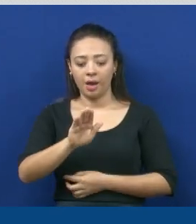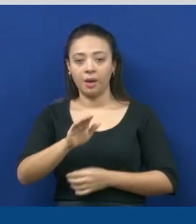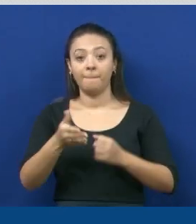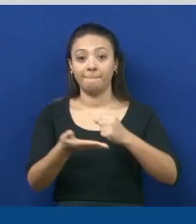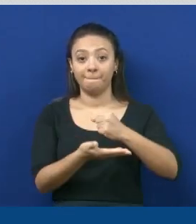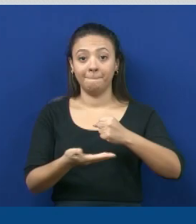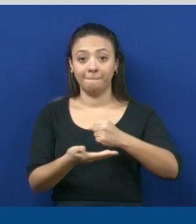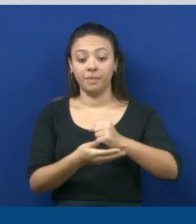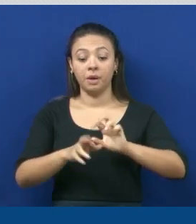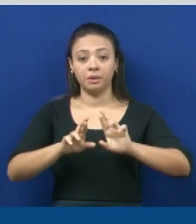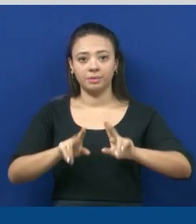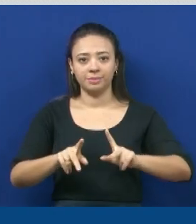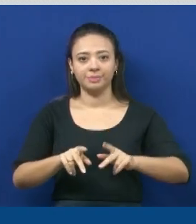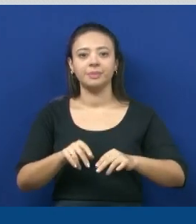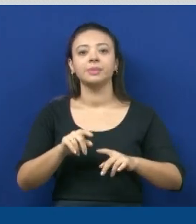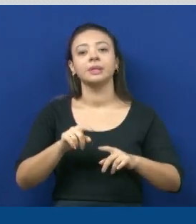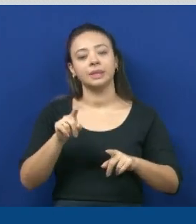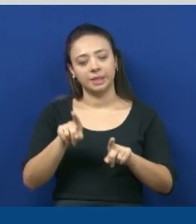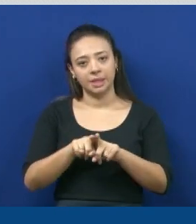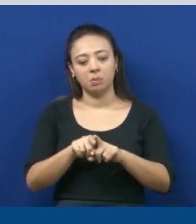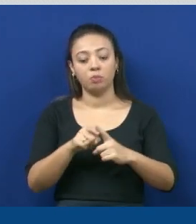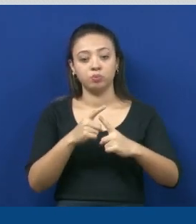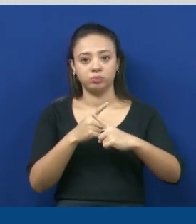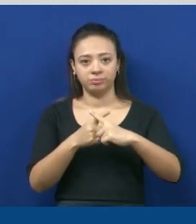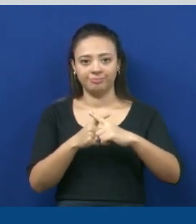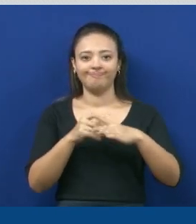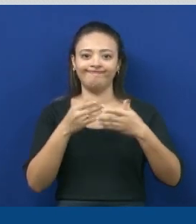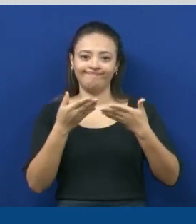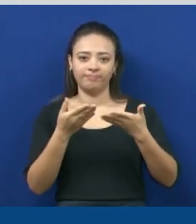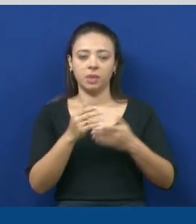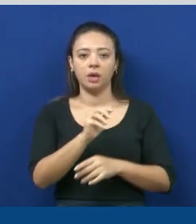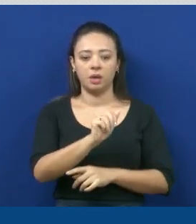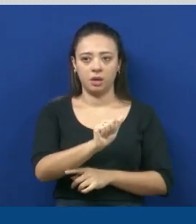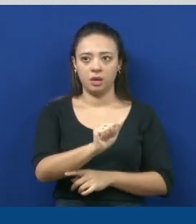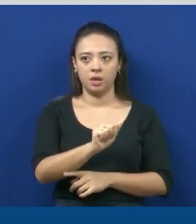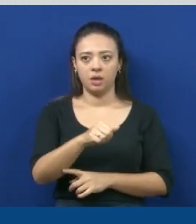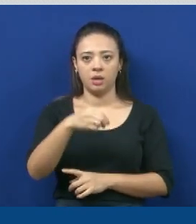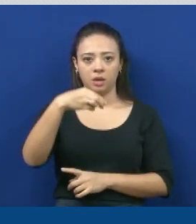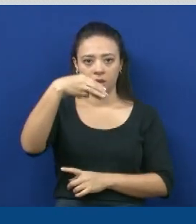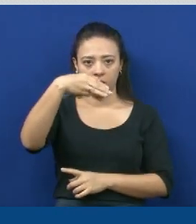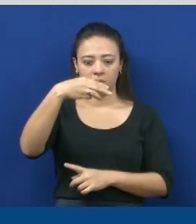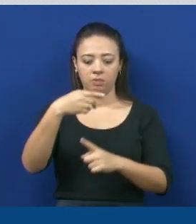estão se multiplicando. Então, eu vou ficar com a expressão A elevado a M